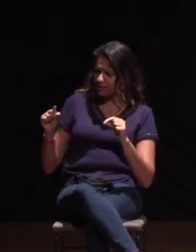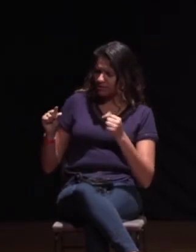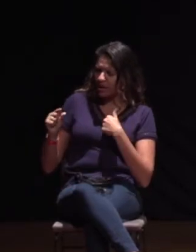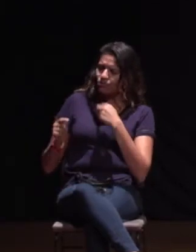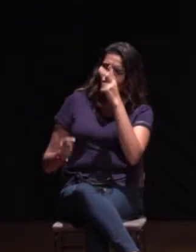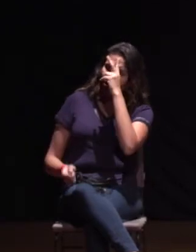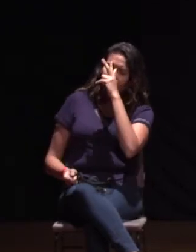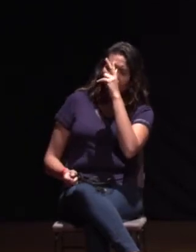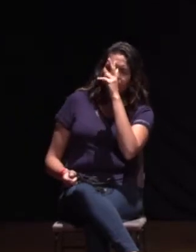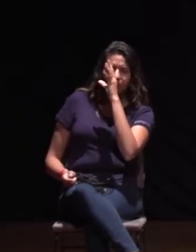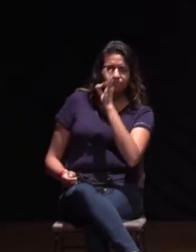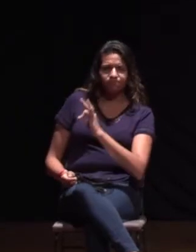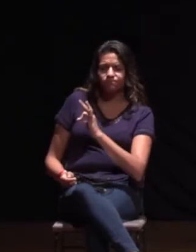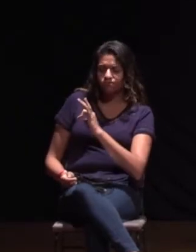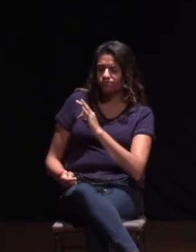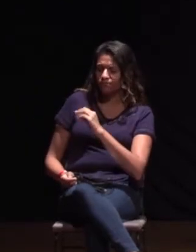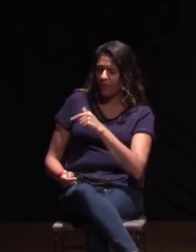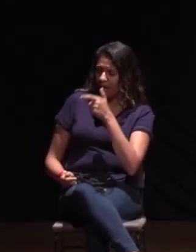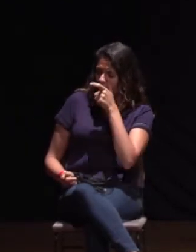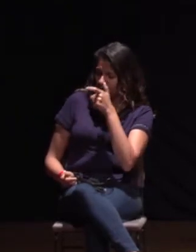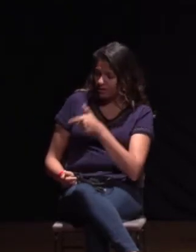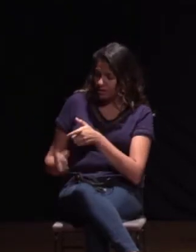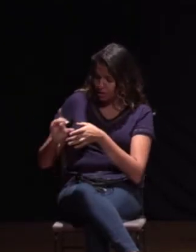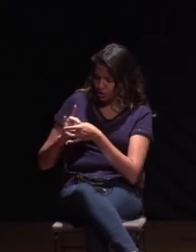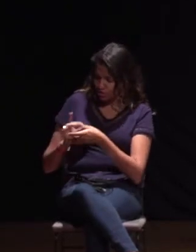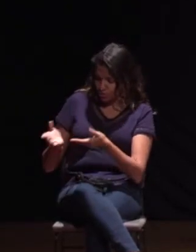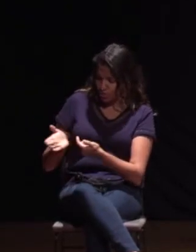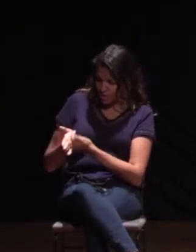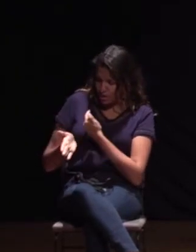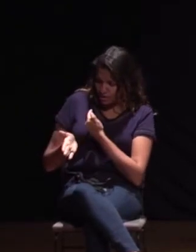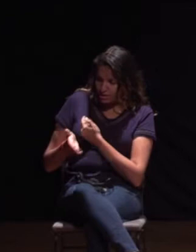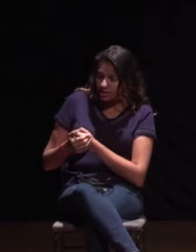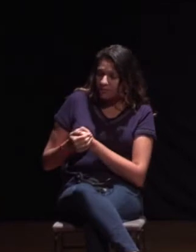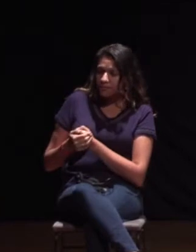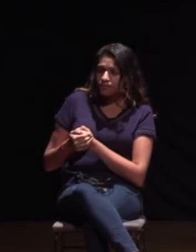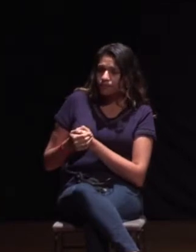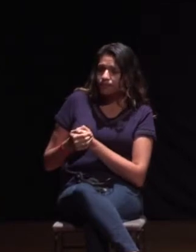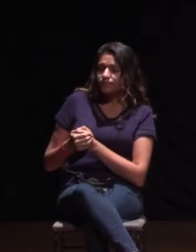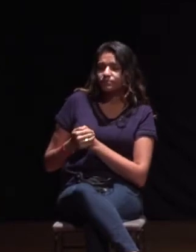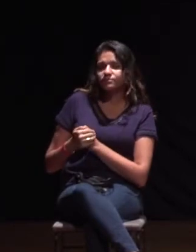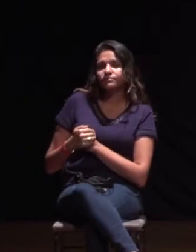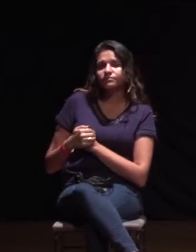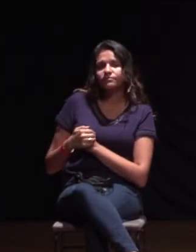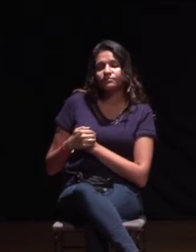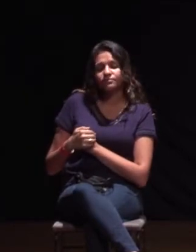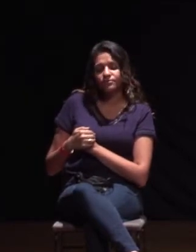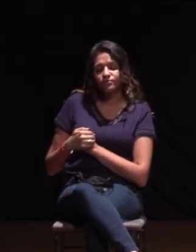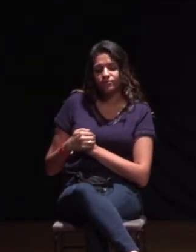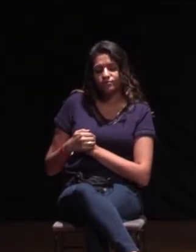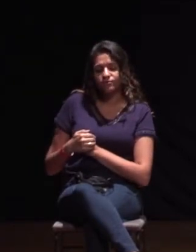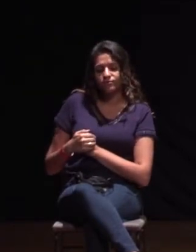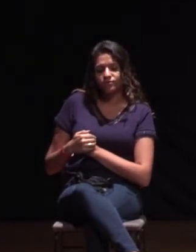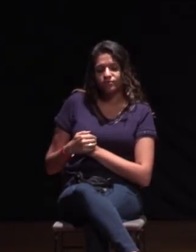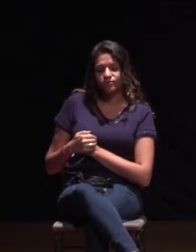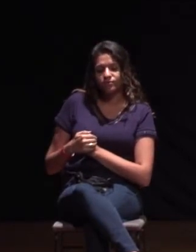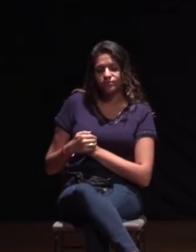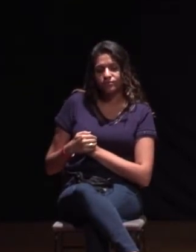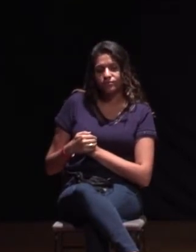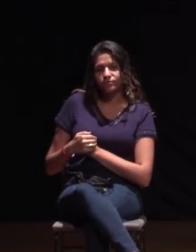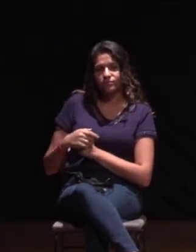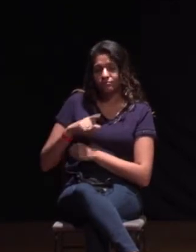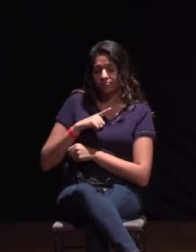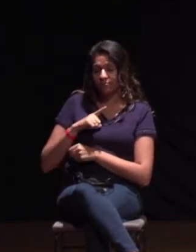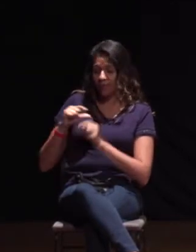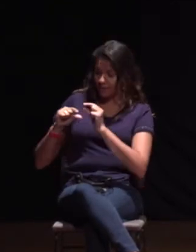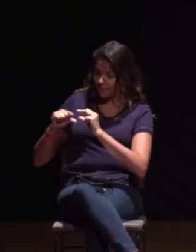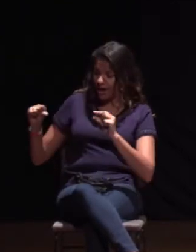bem interessante no contexto dessa pergunta, né? Some of us are allowed to jog. Né? Eu acho que